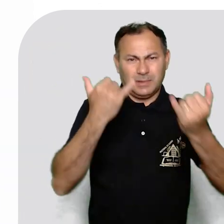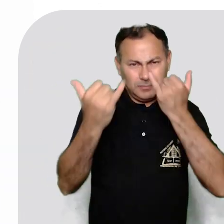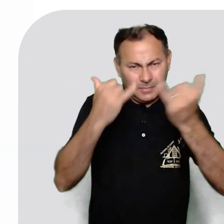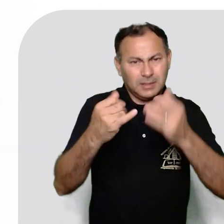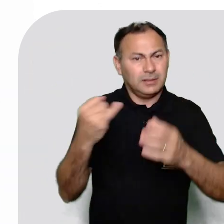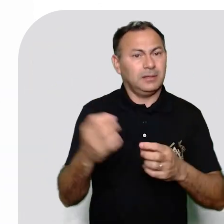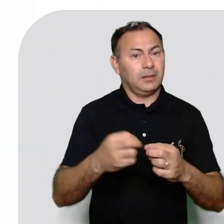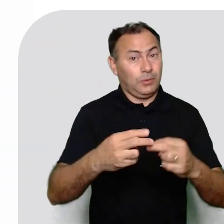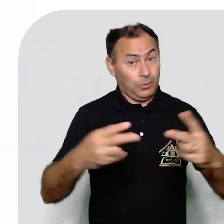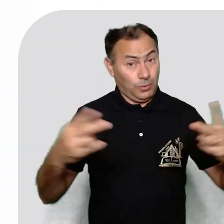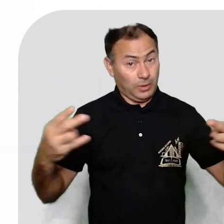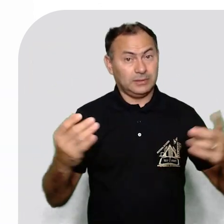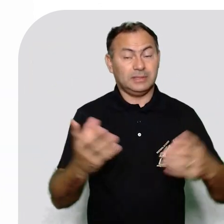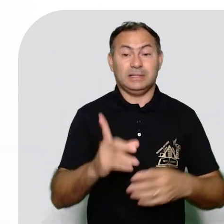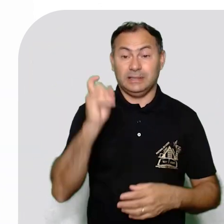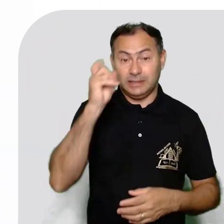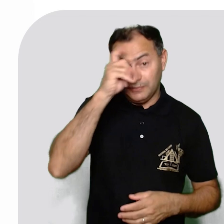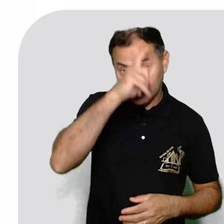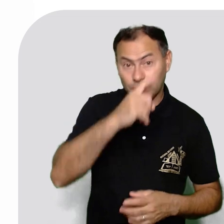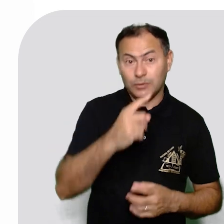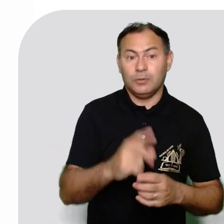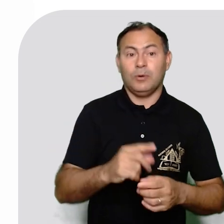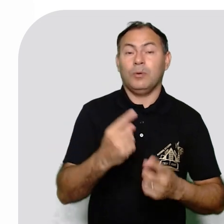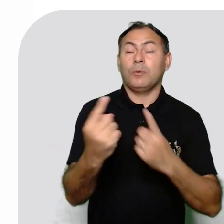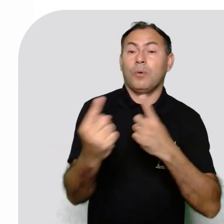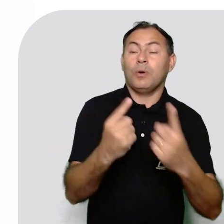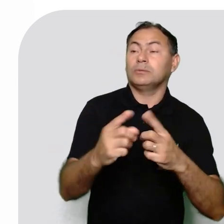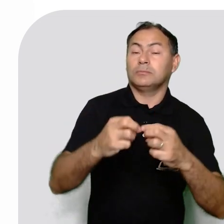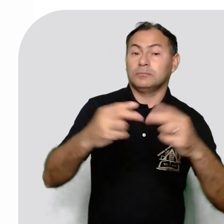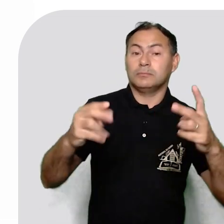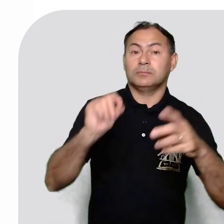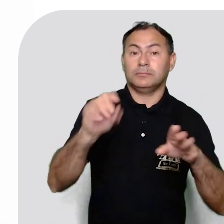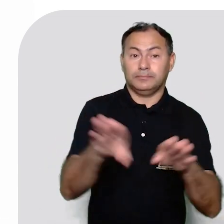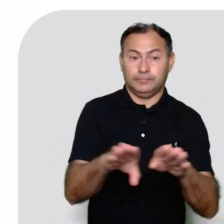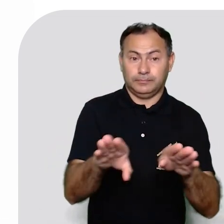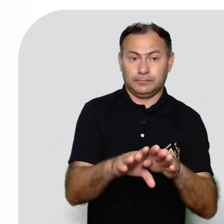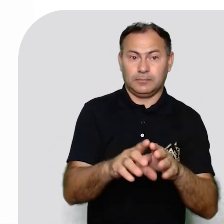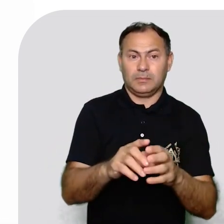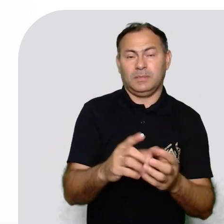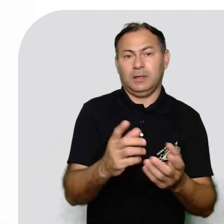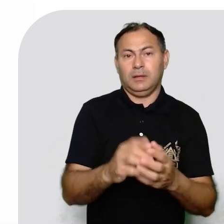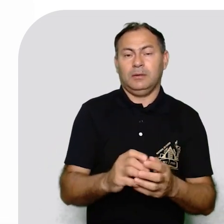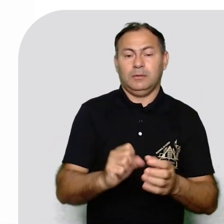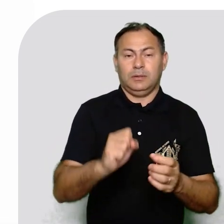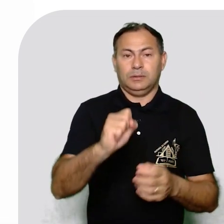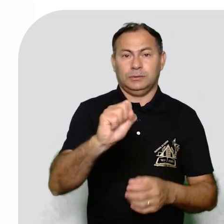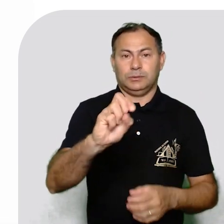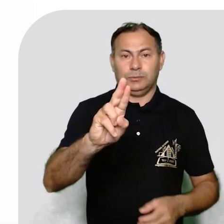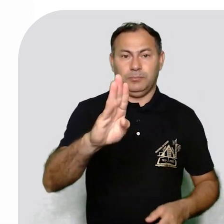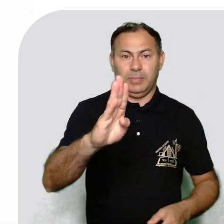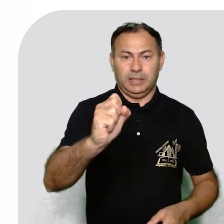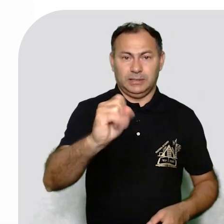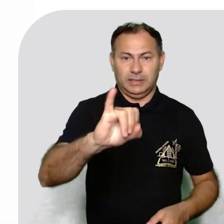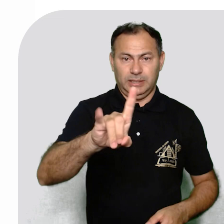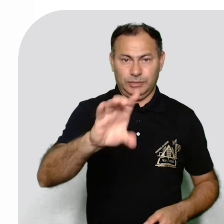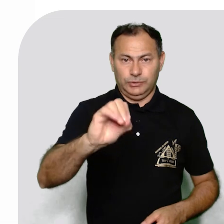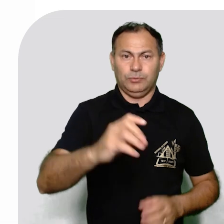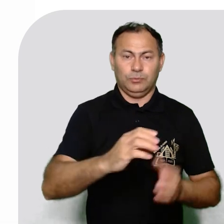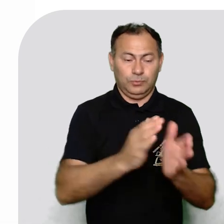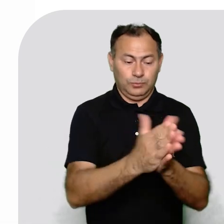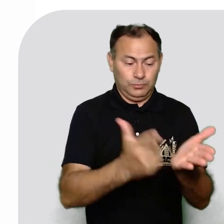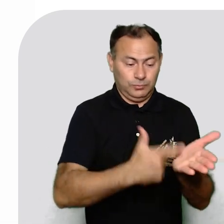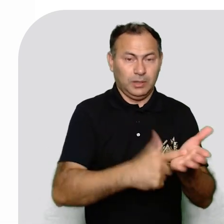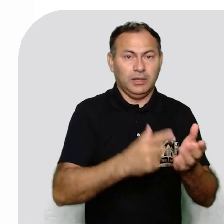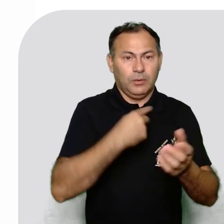extremamente complexos. Um outro ponto que inclusive o subsídio traz, e que eu